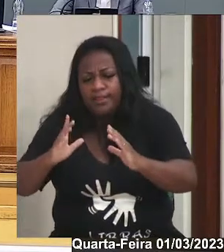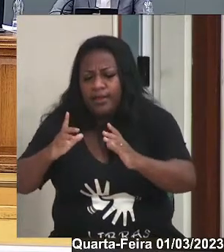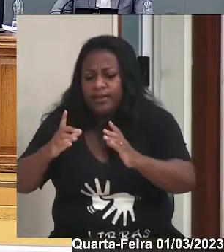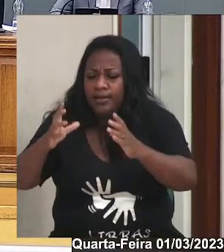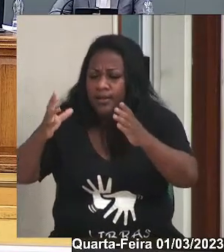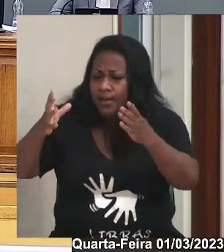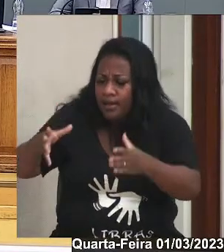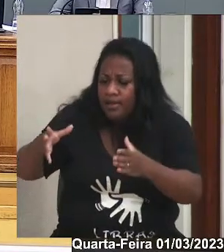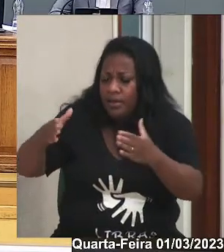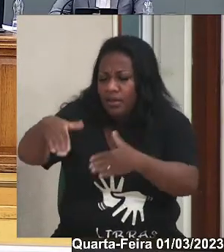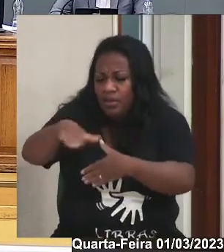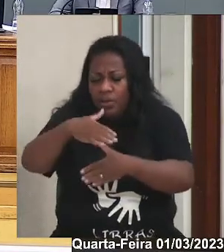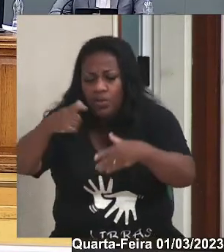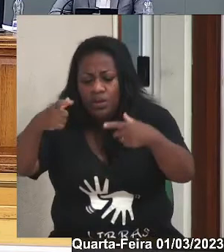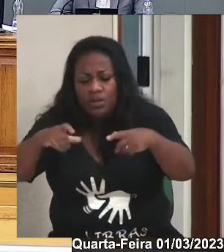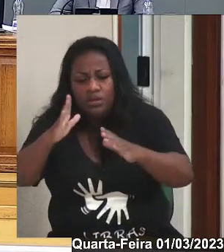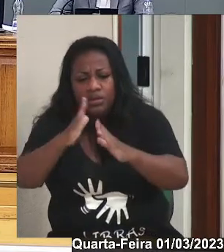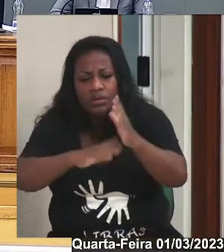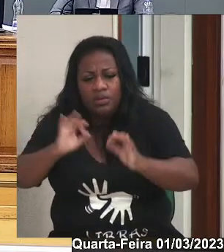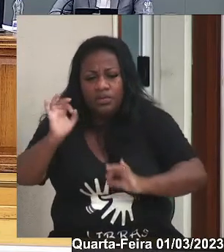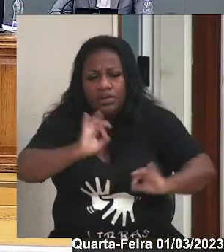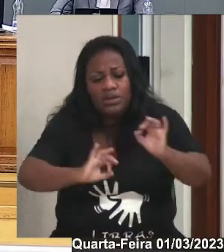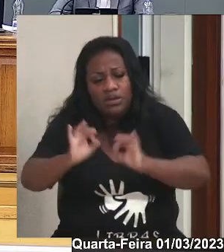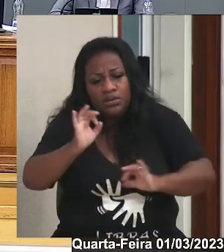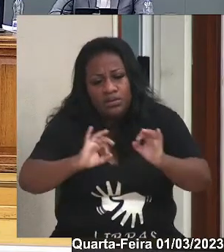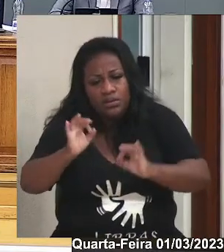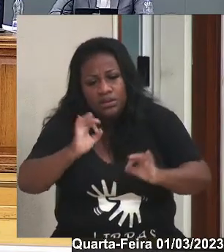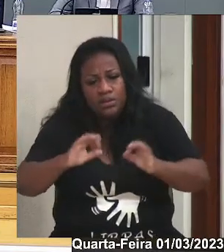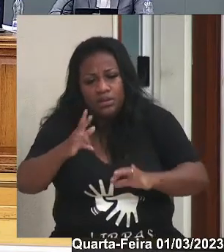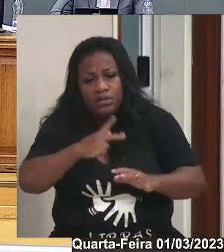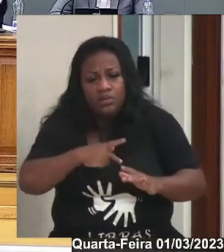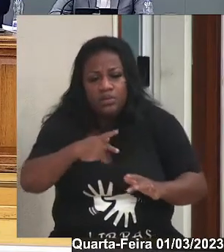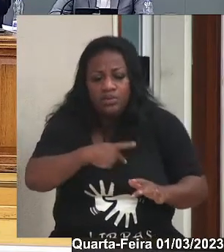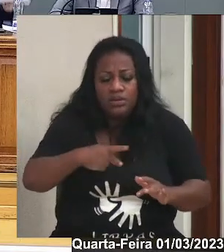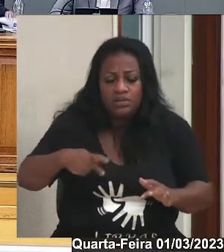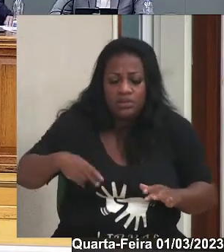Lázaro, Rua São Joaquim e Rua São Camilo, presidente.